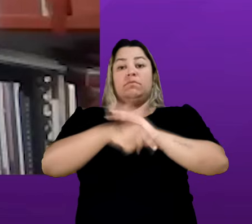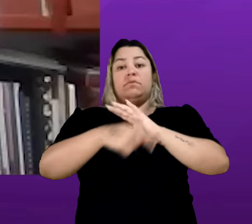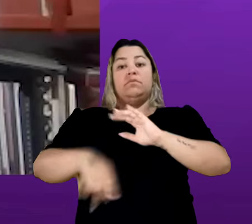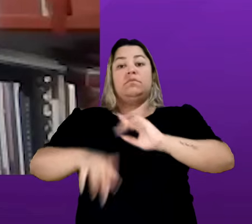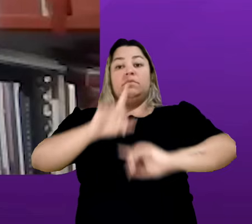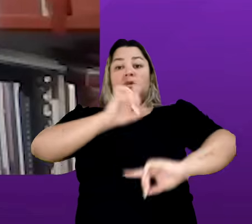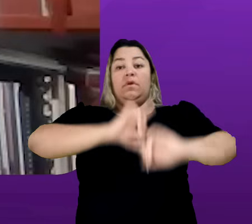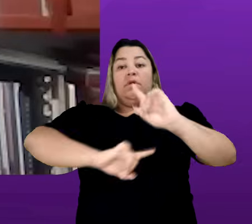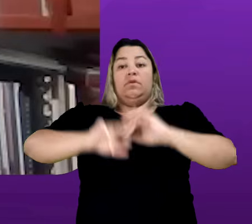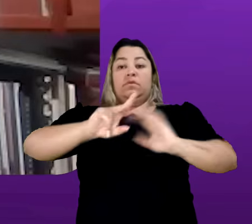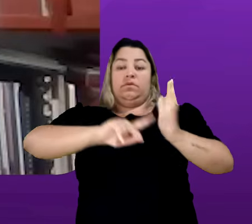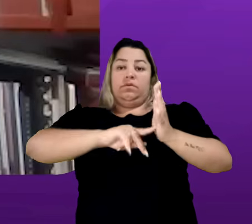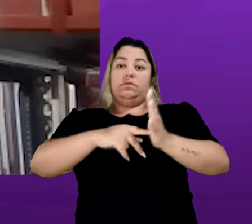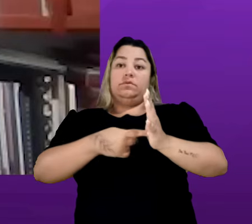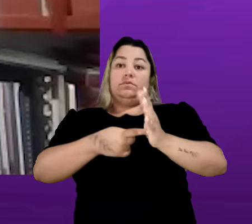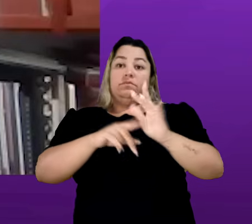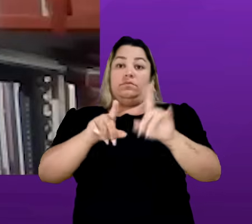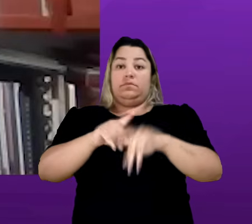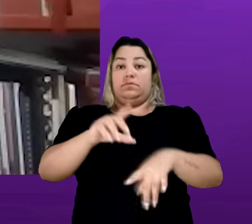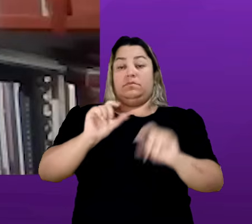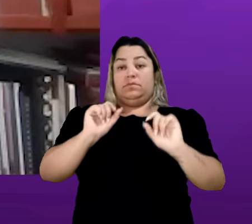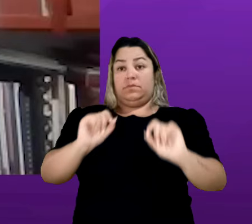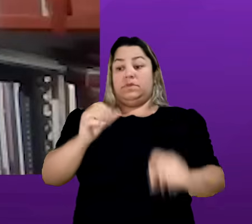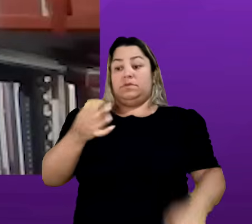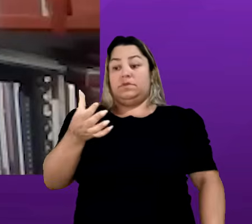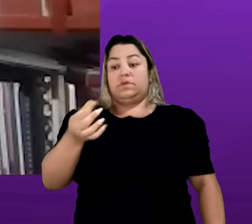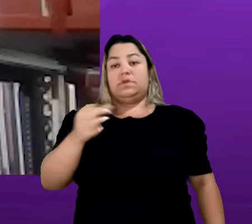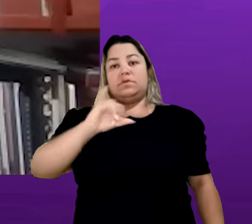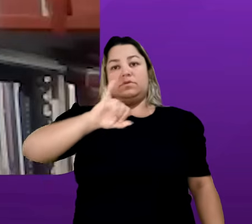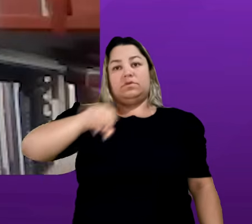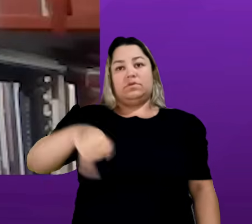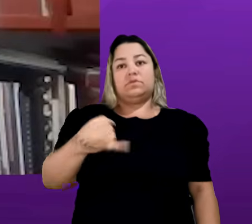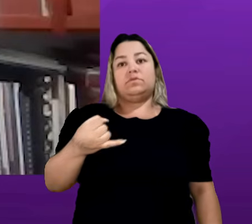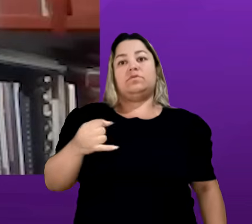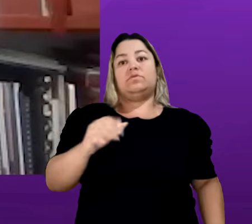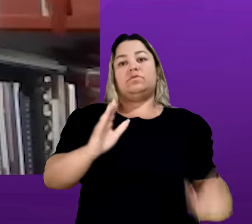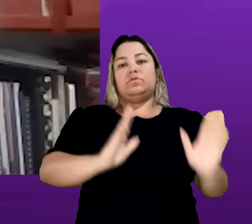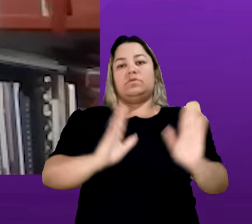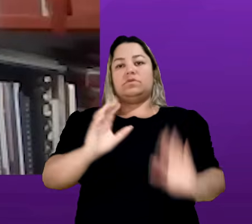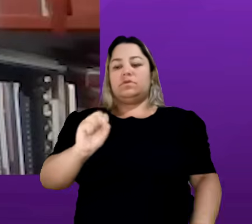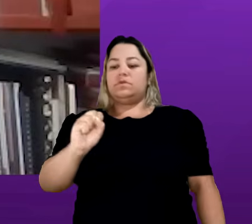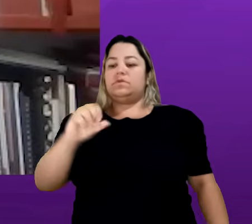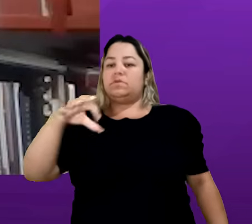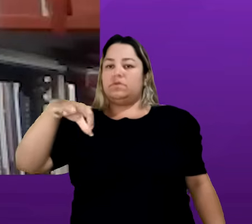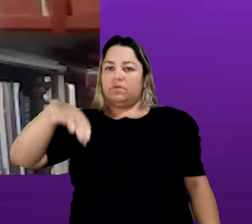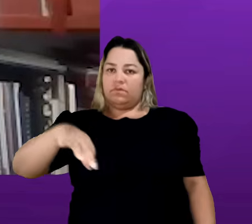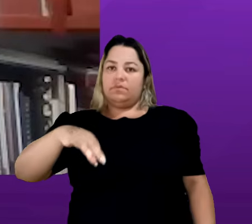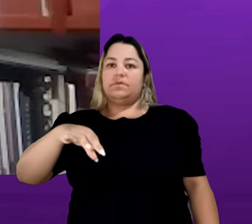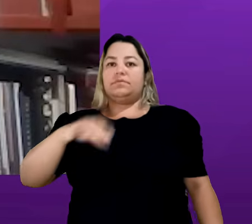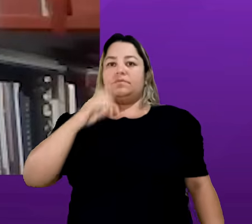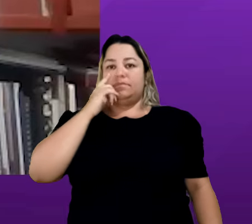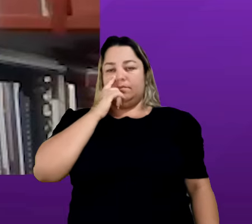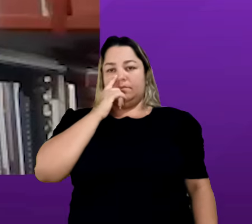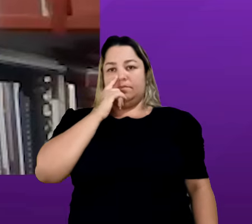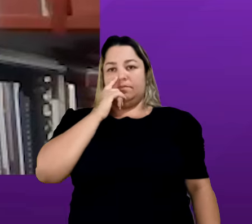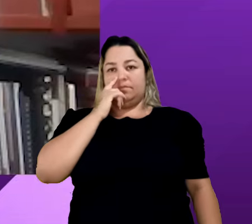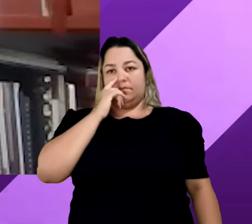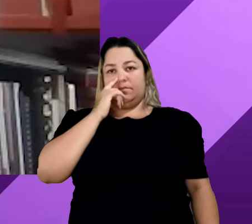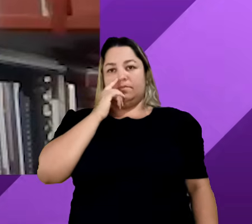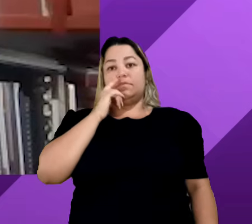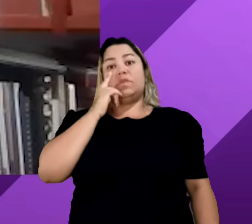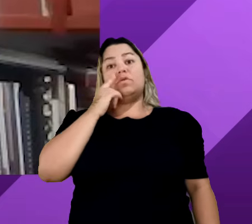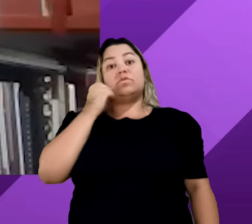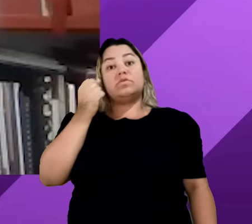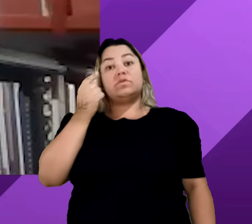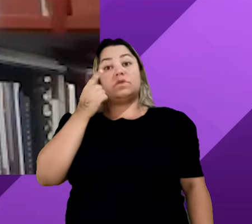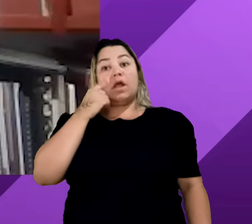de Quixadá no dia 6 de janeiro de 89. Depois eu saí no Ceará, ajudando a